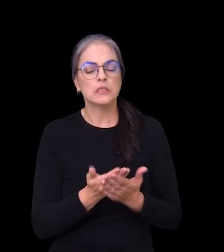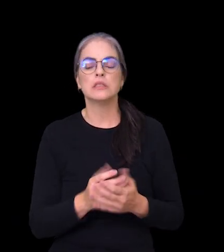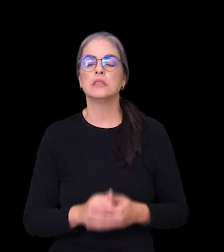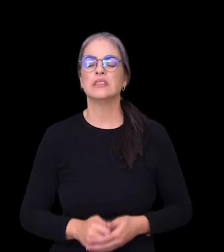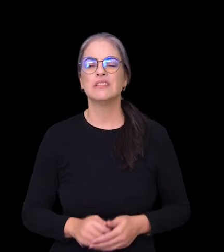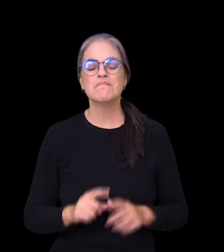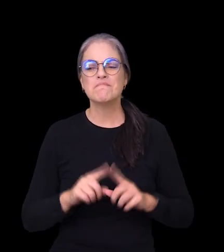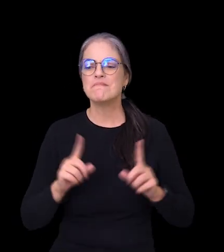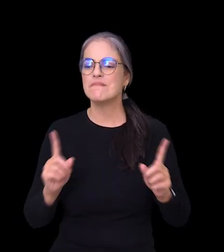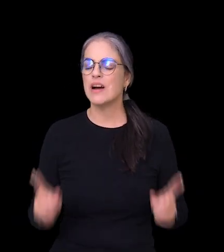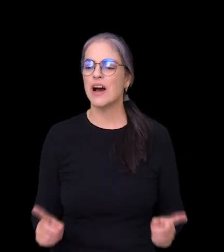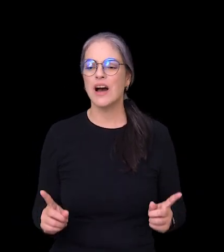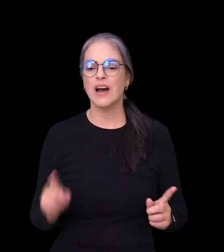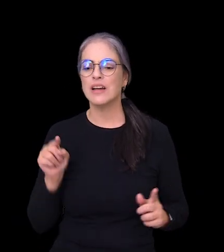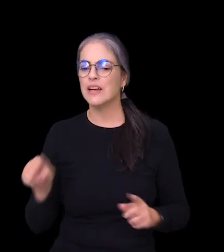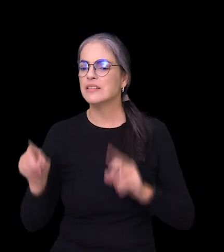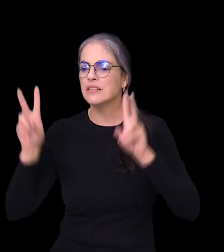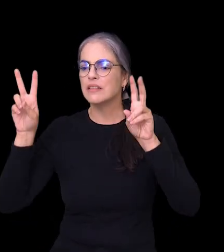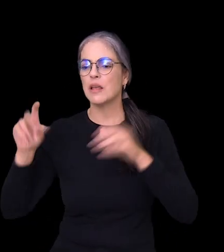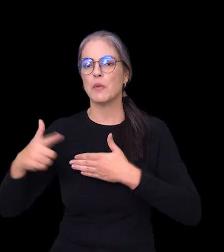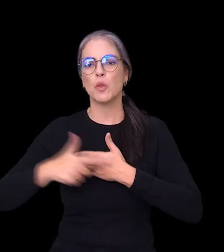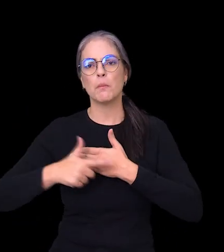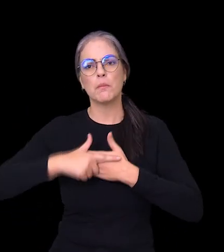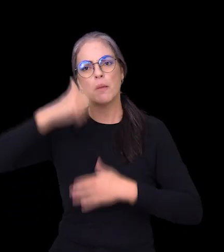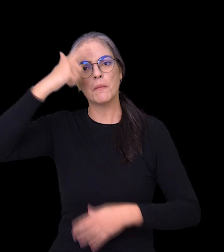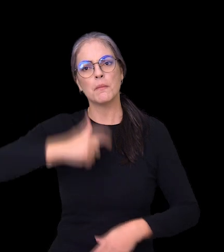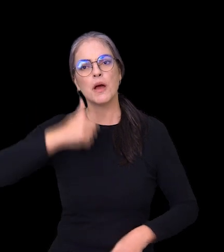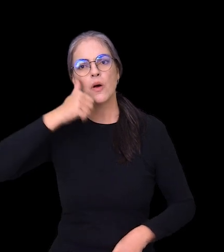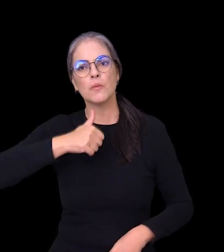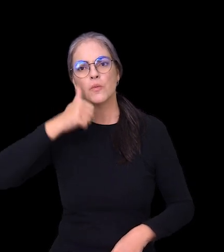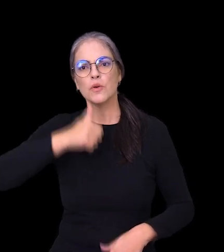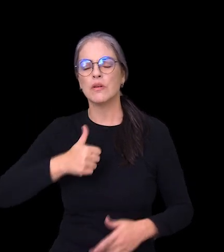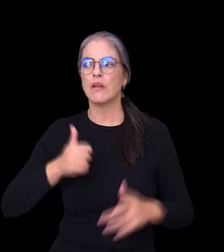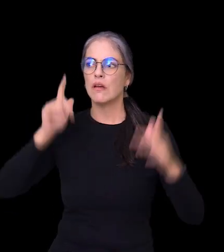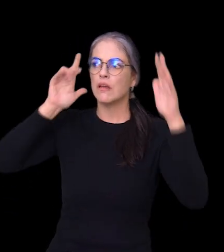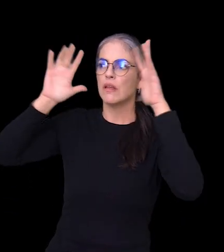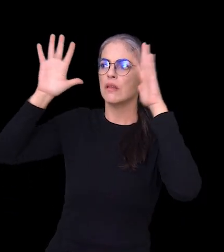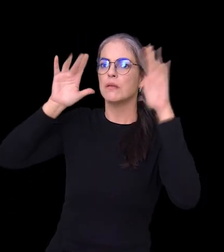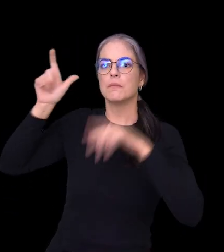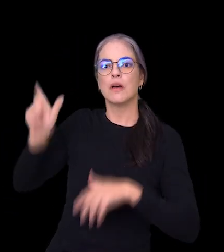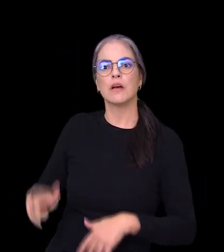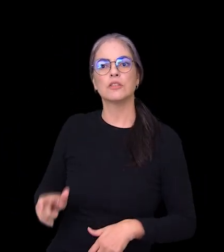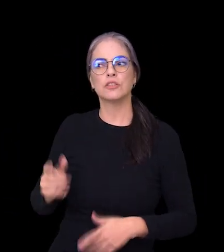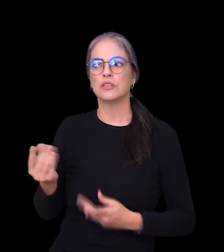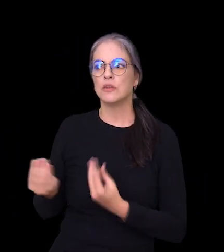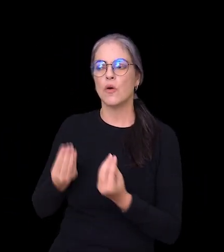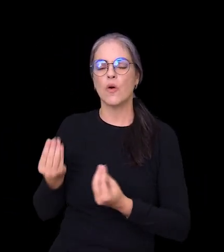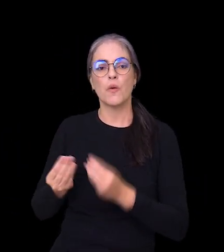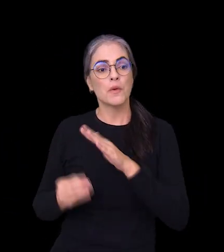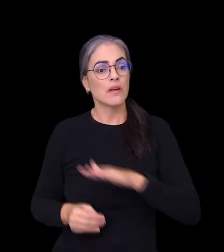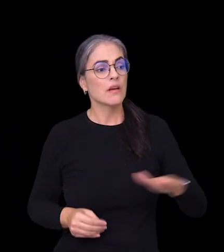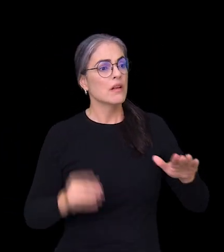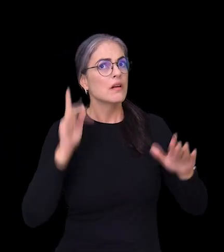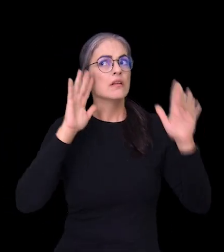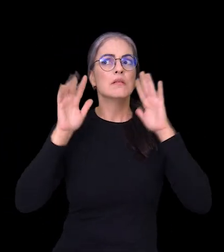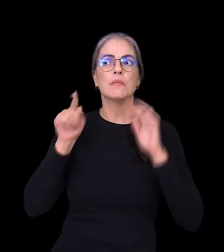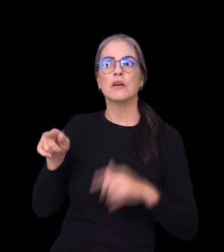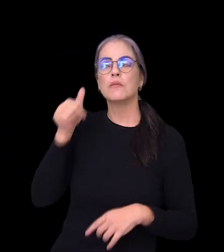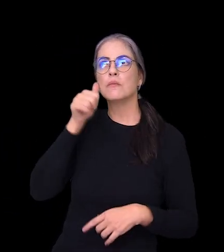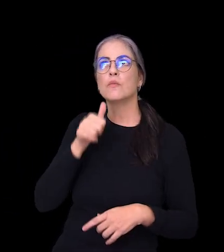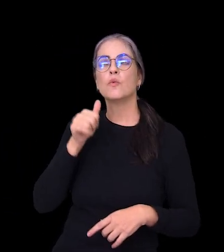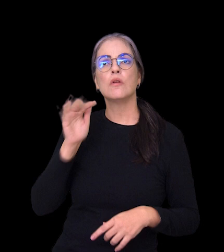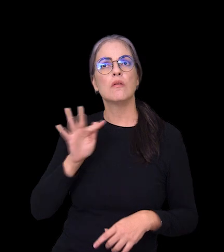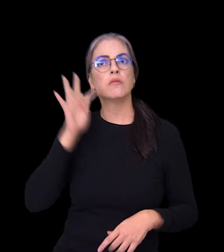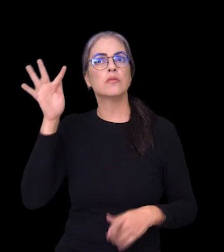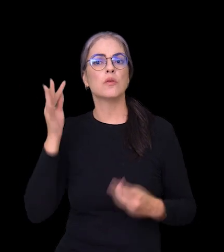o papel da mulher, a gente está construindo imaginações para as crianças. Então, faz parte do